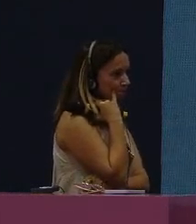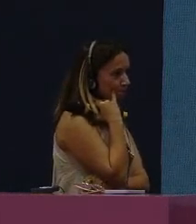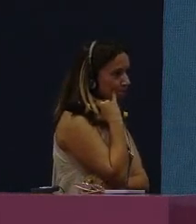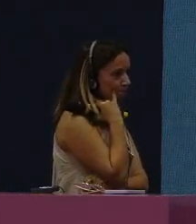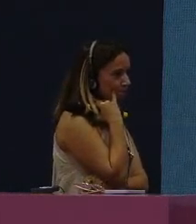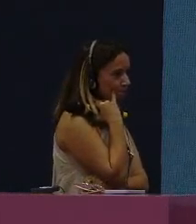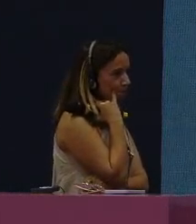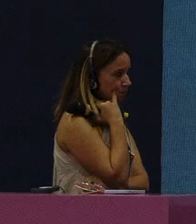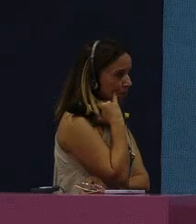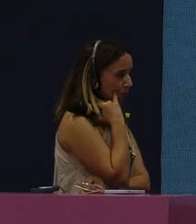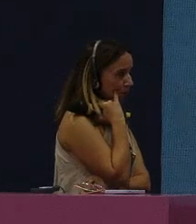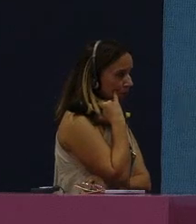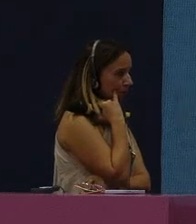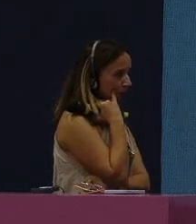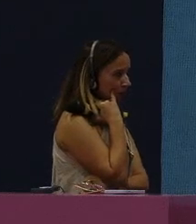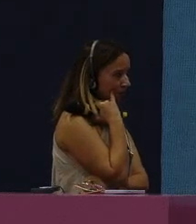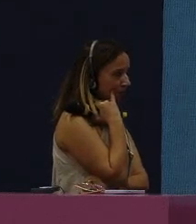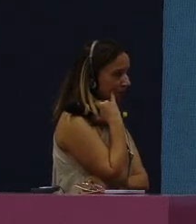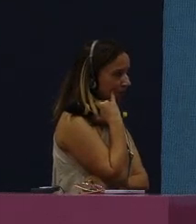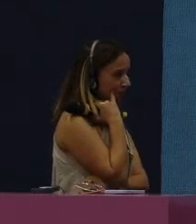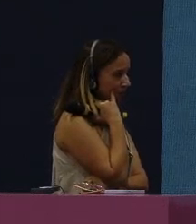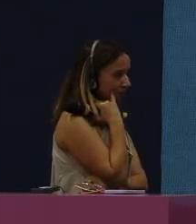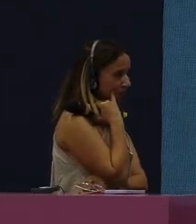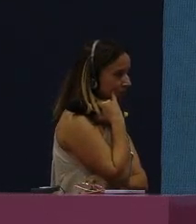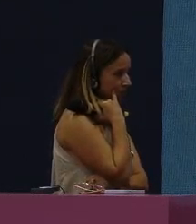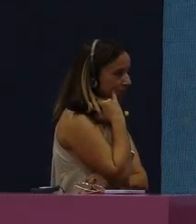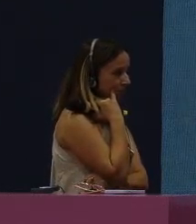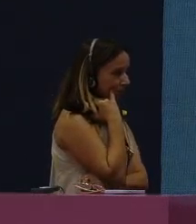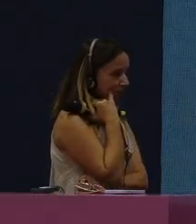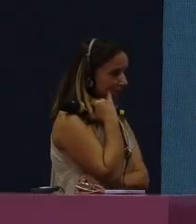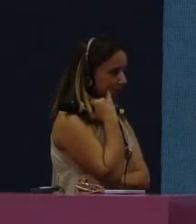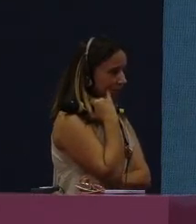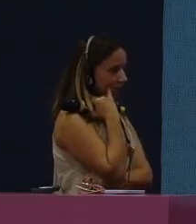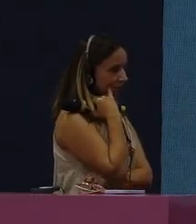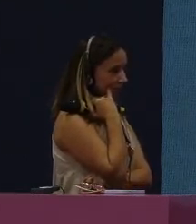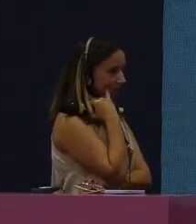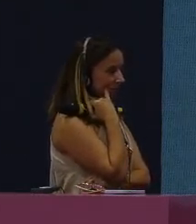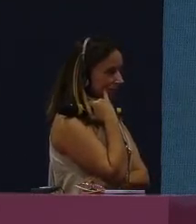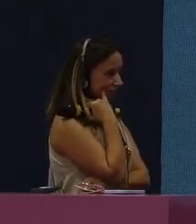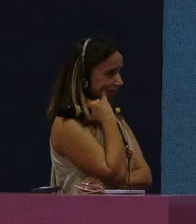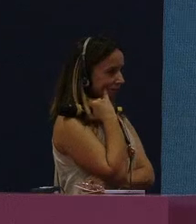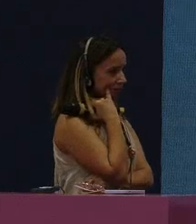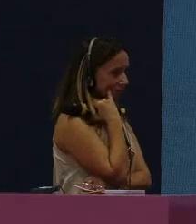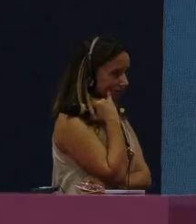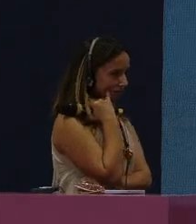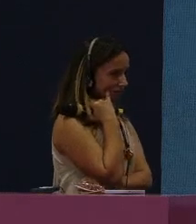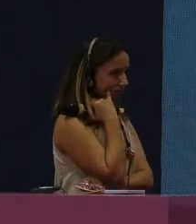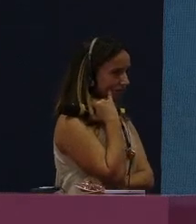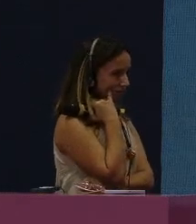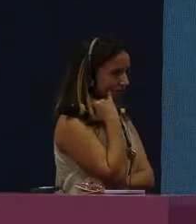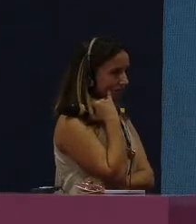quase que impossível fazer sem uma infraestrutura de nuvem. Então, o nosso, alguns anos atrás, a gente começou